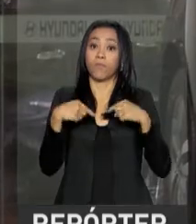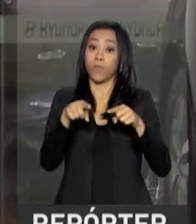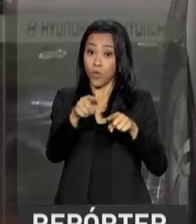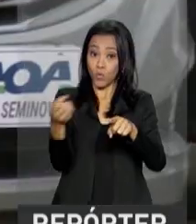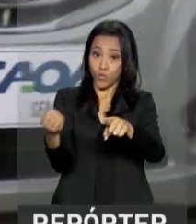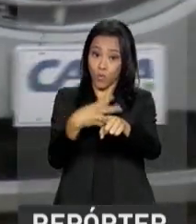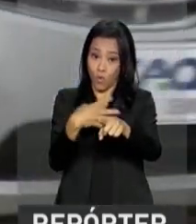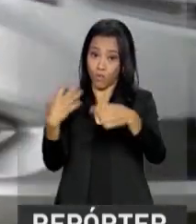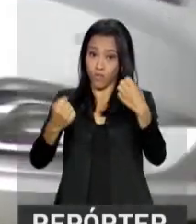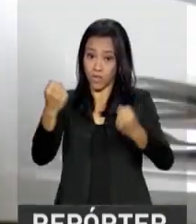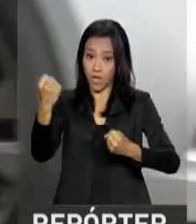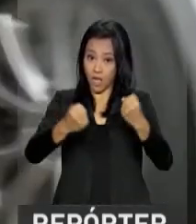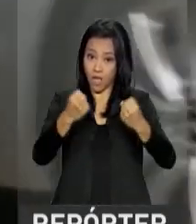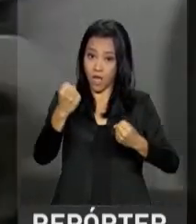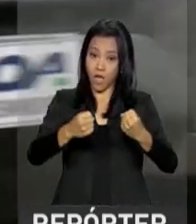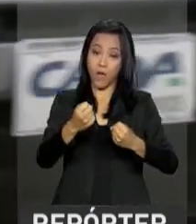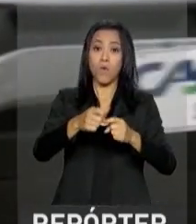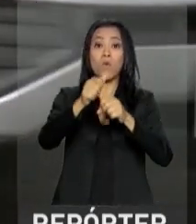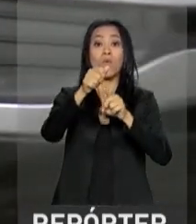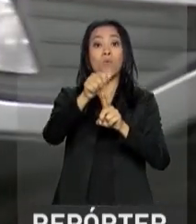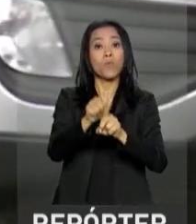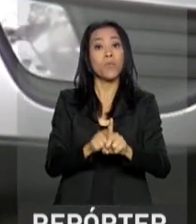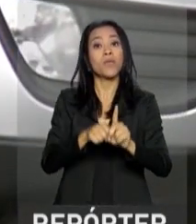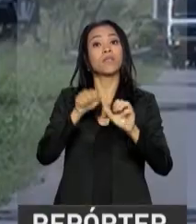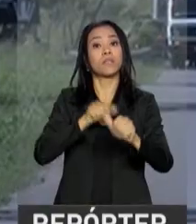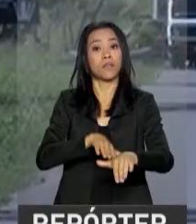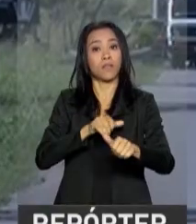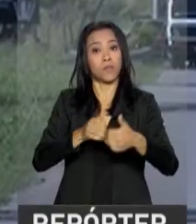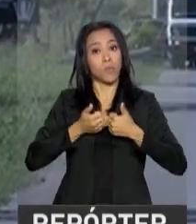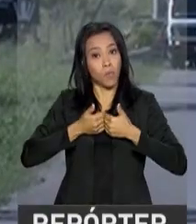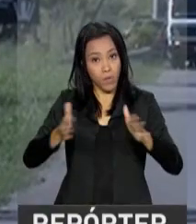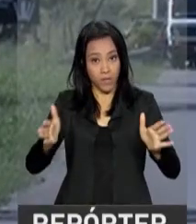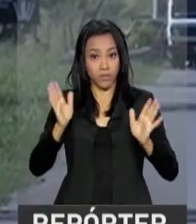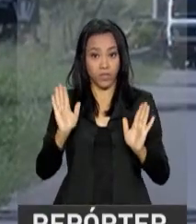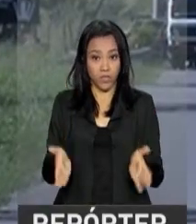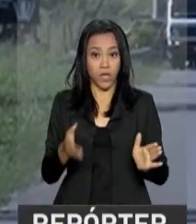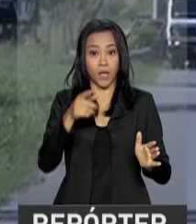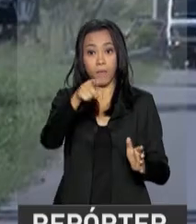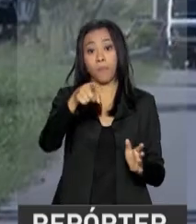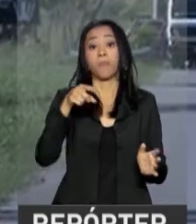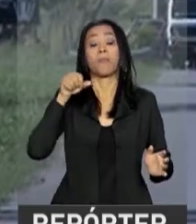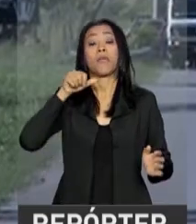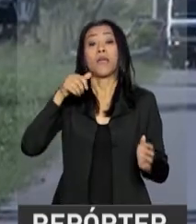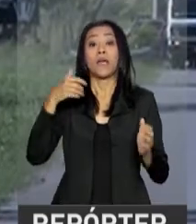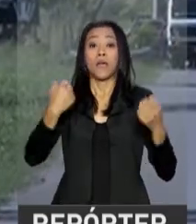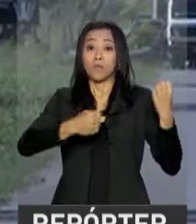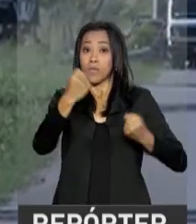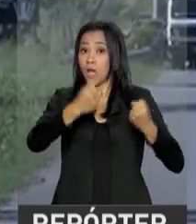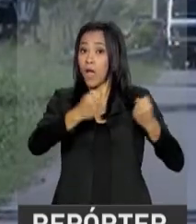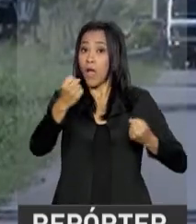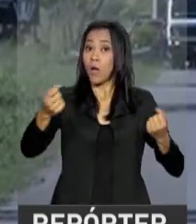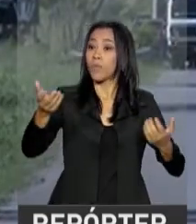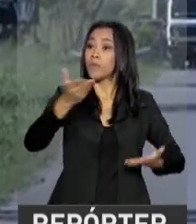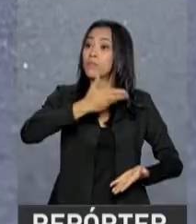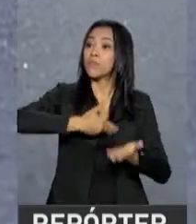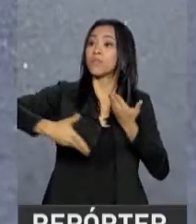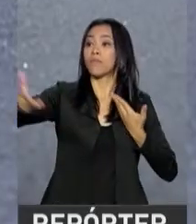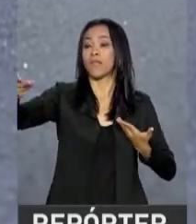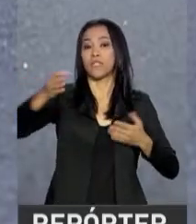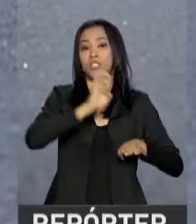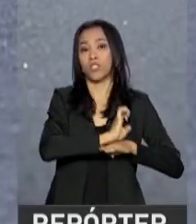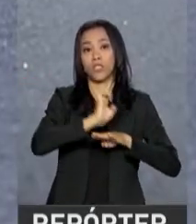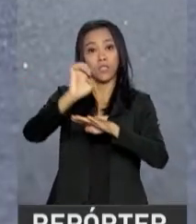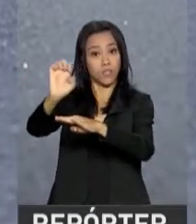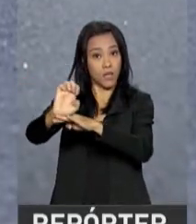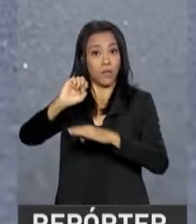concessionária com a nova placa a partir de setembro deste ano veículos que passarem por processo de transferência de município ou